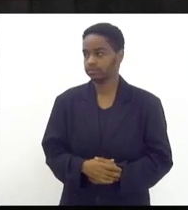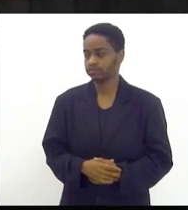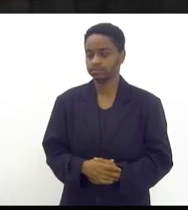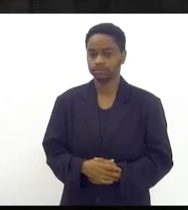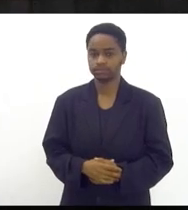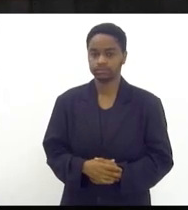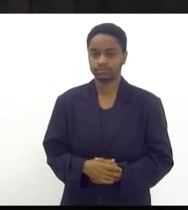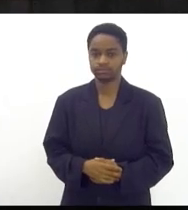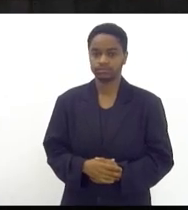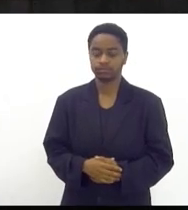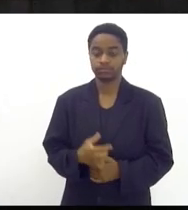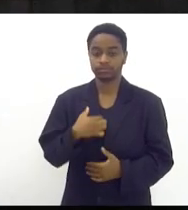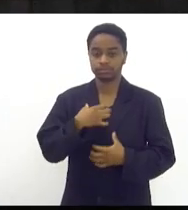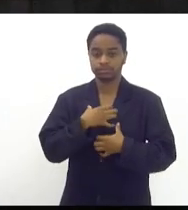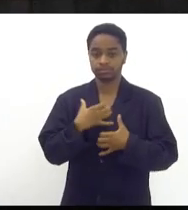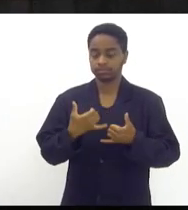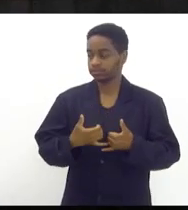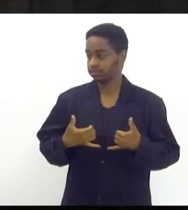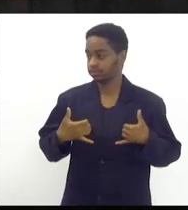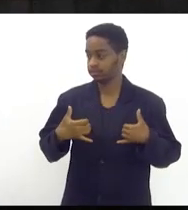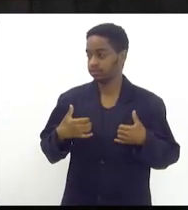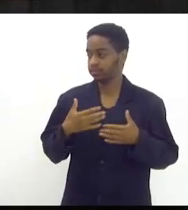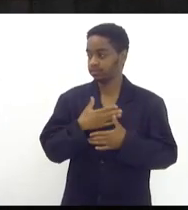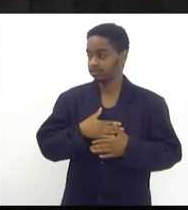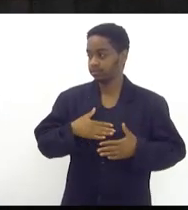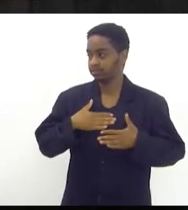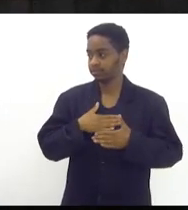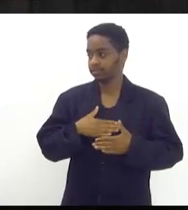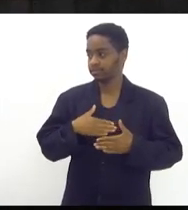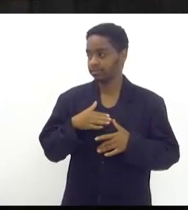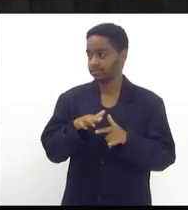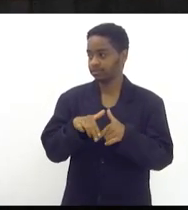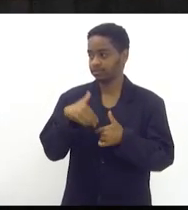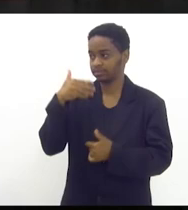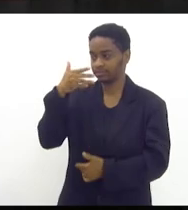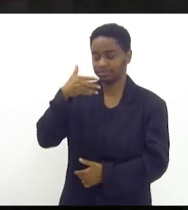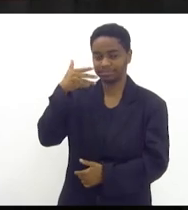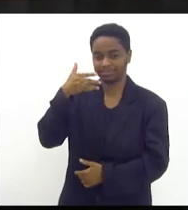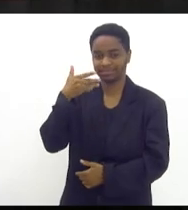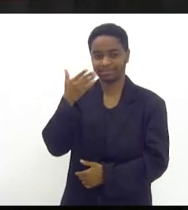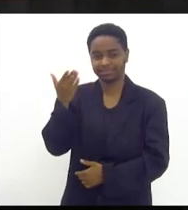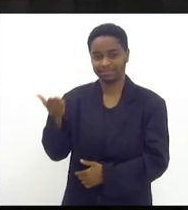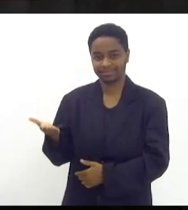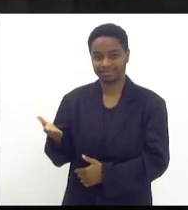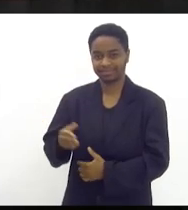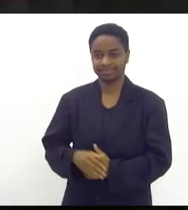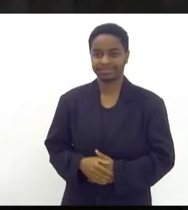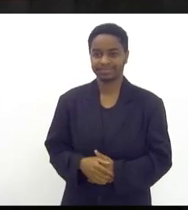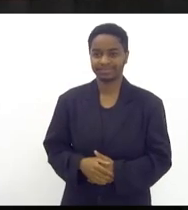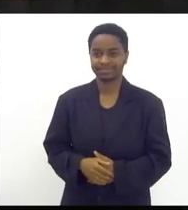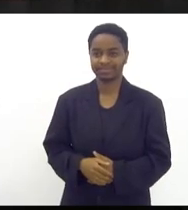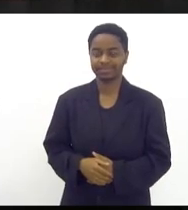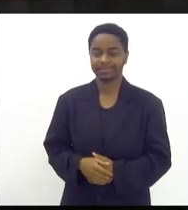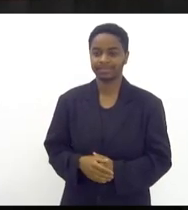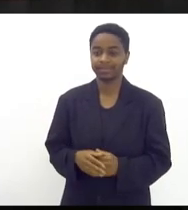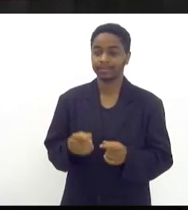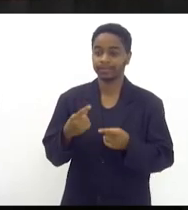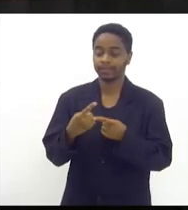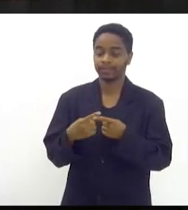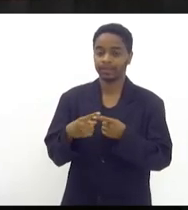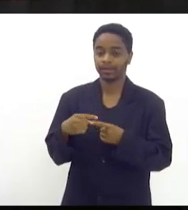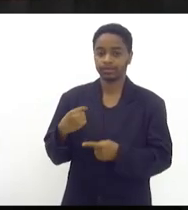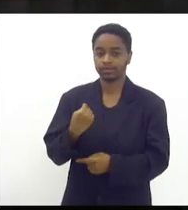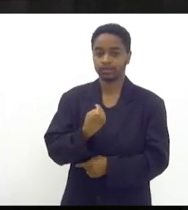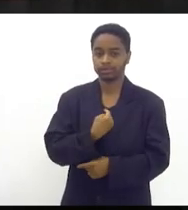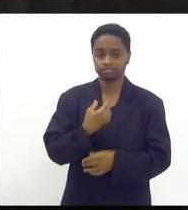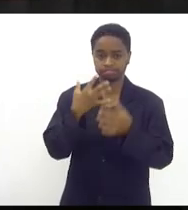me sinto lisonjeado fazer uma fala após a sua digníssima fala, que é uma fala que prende toda a nossa